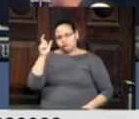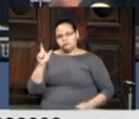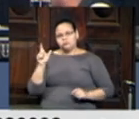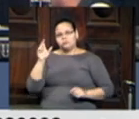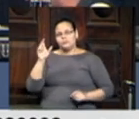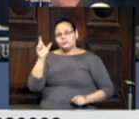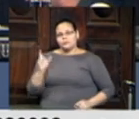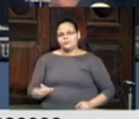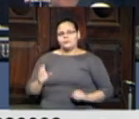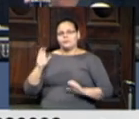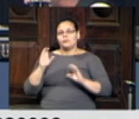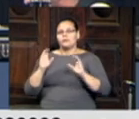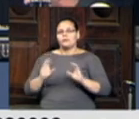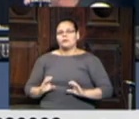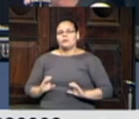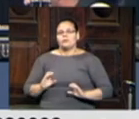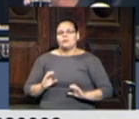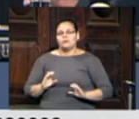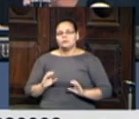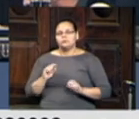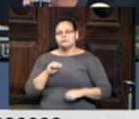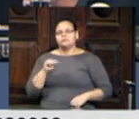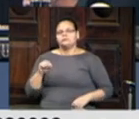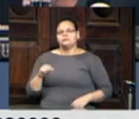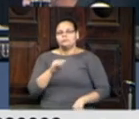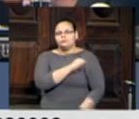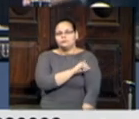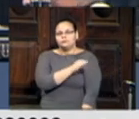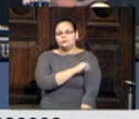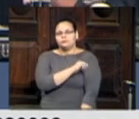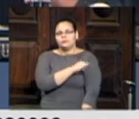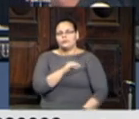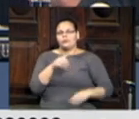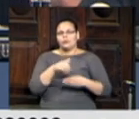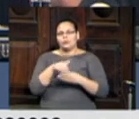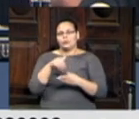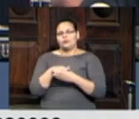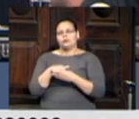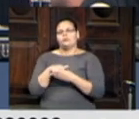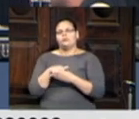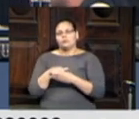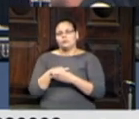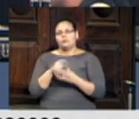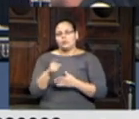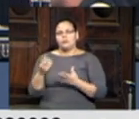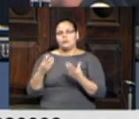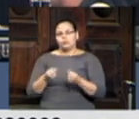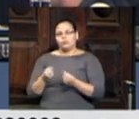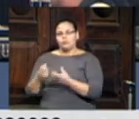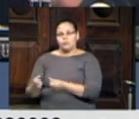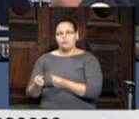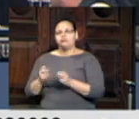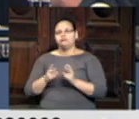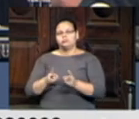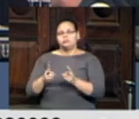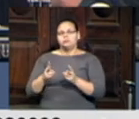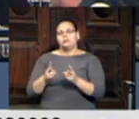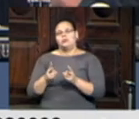Dr. Alexandre Rocha Santos Padilha. Em votação. Os senhores que aprovam permaneçam como